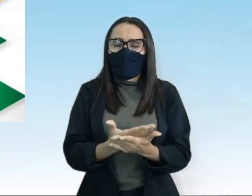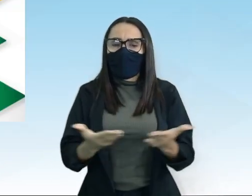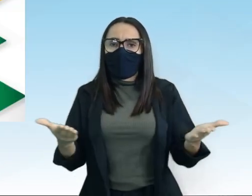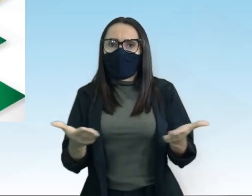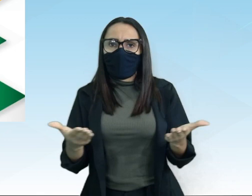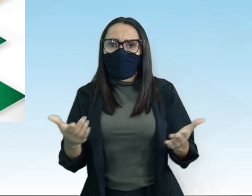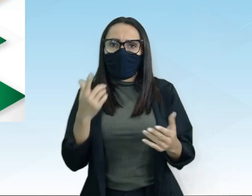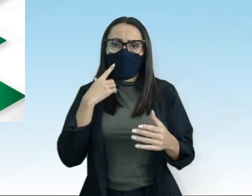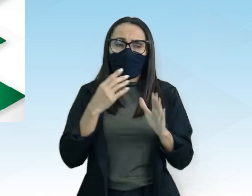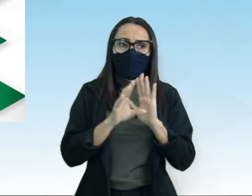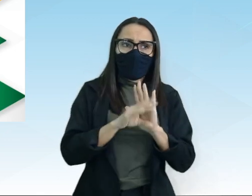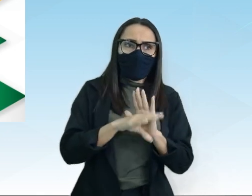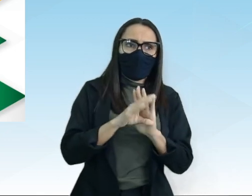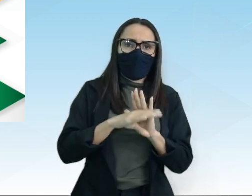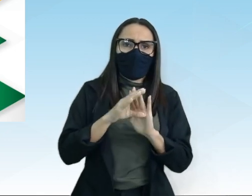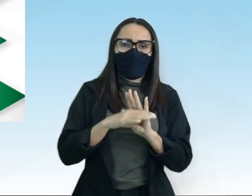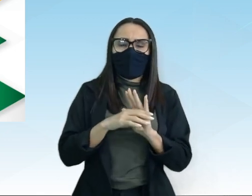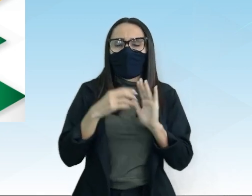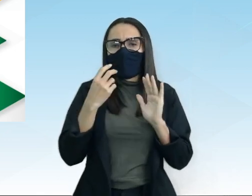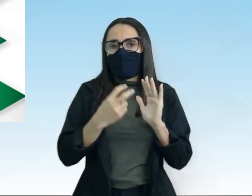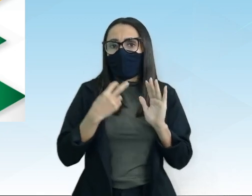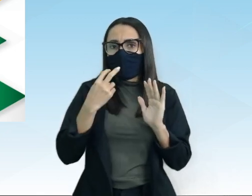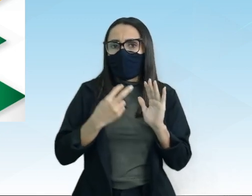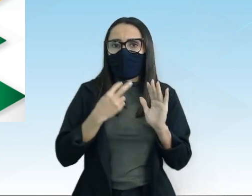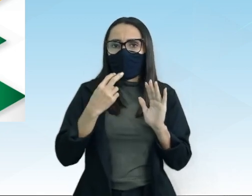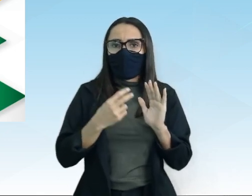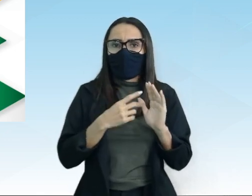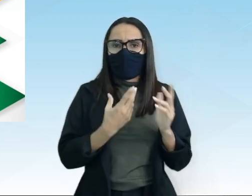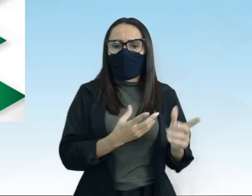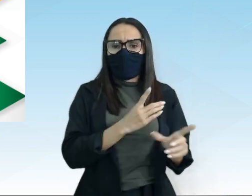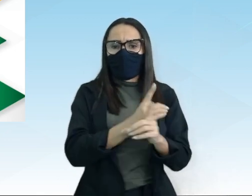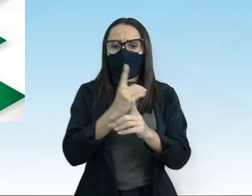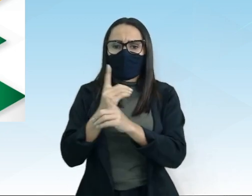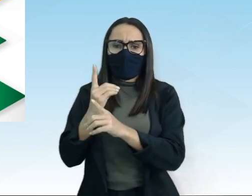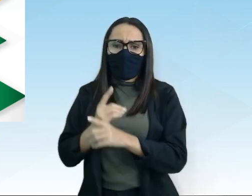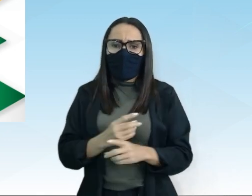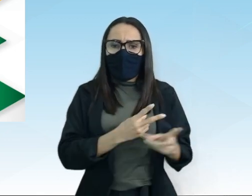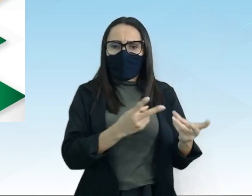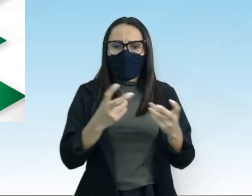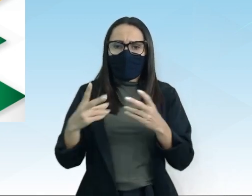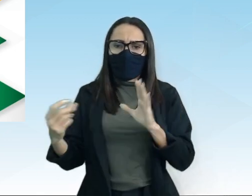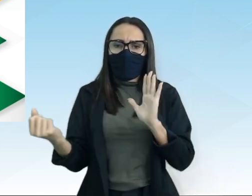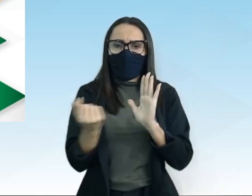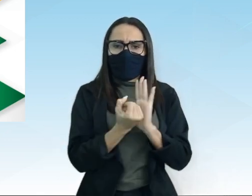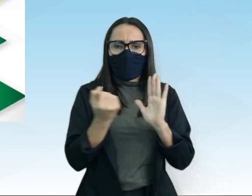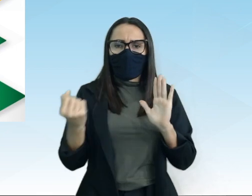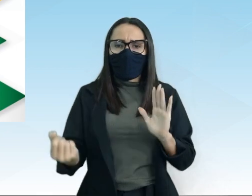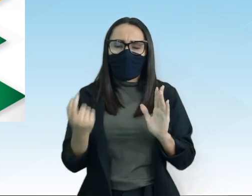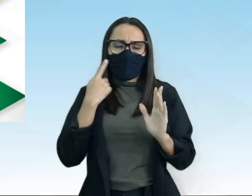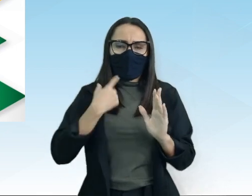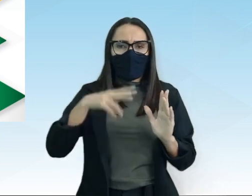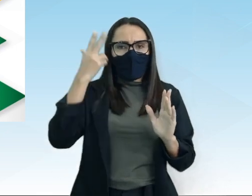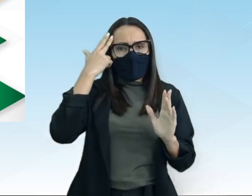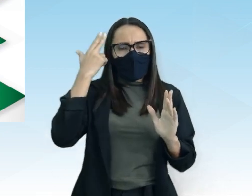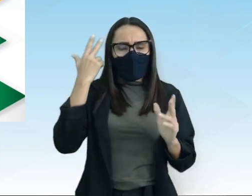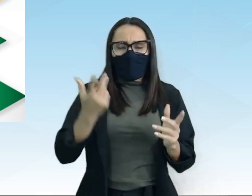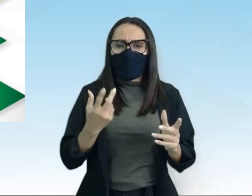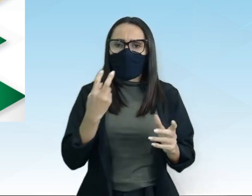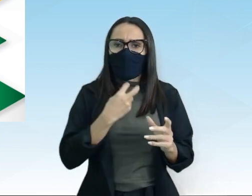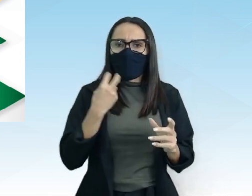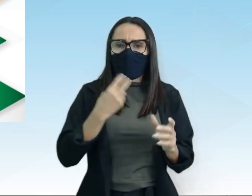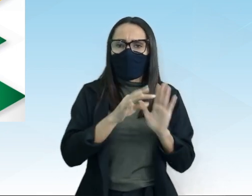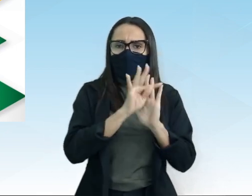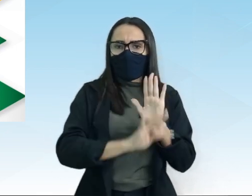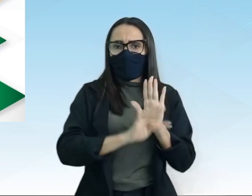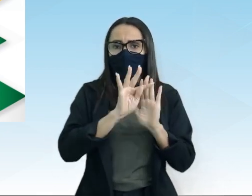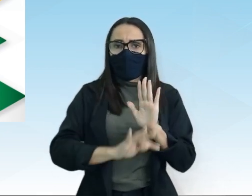ver, conceituar a oralidade, identificar as marcas típicas da oralidade em